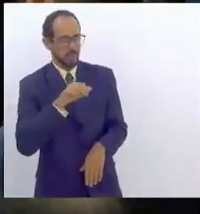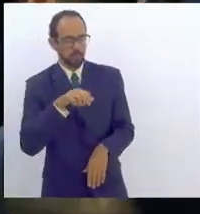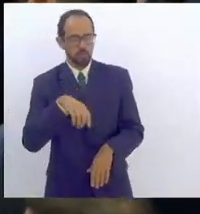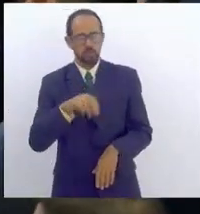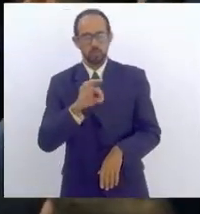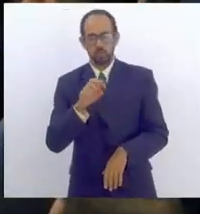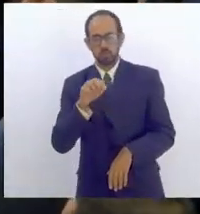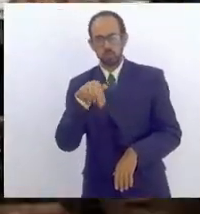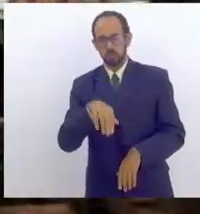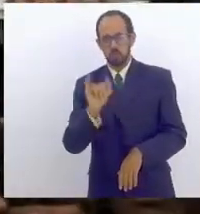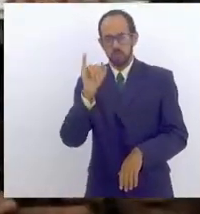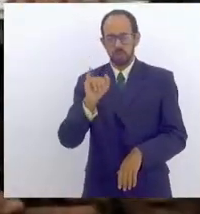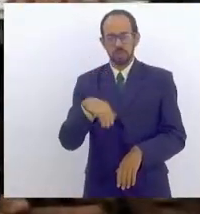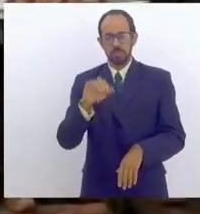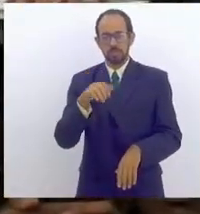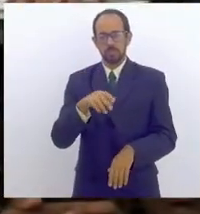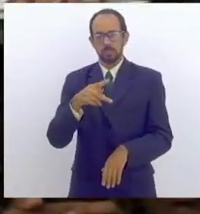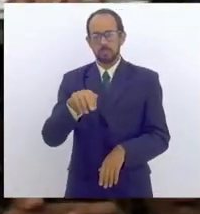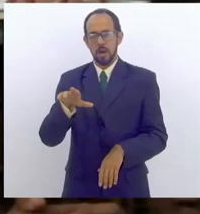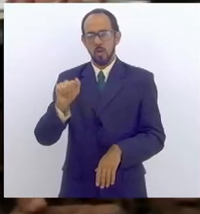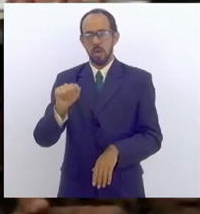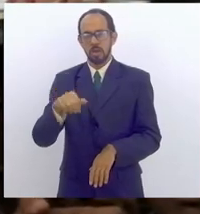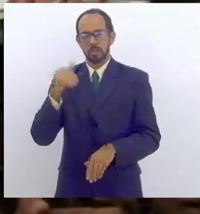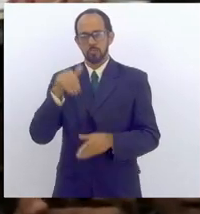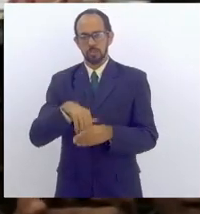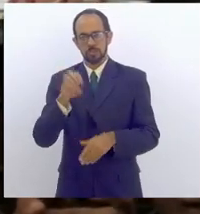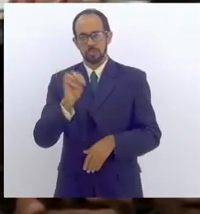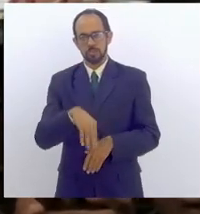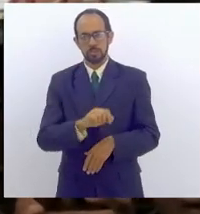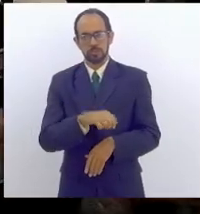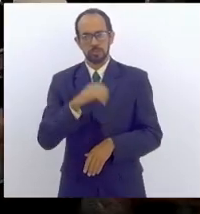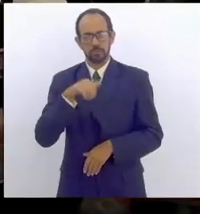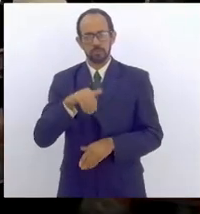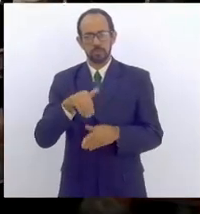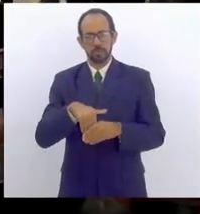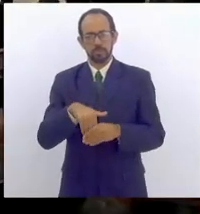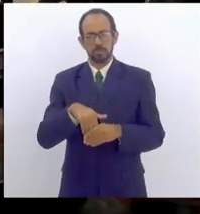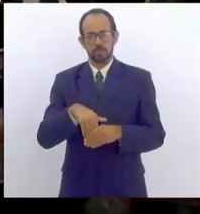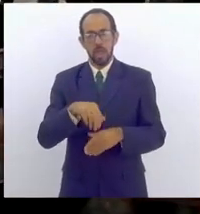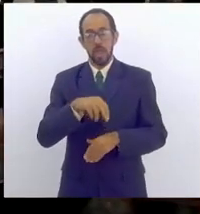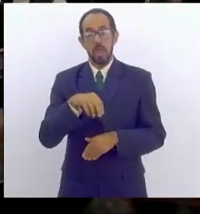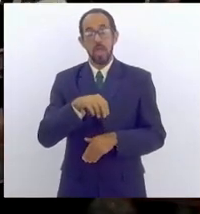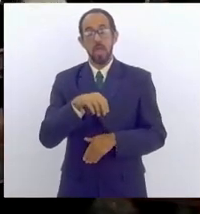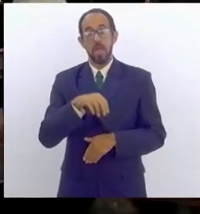sim. Deputado professor Josemar.